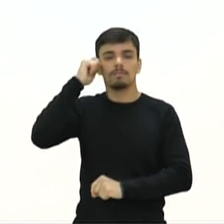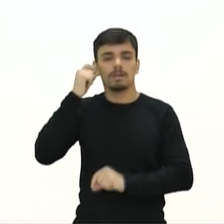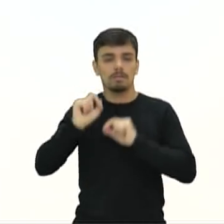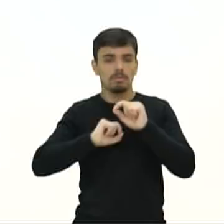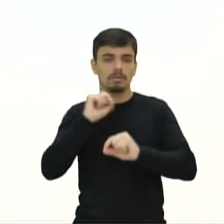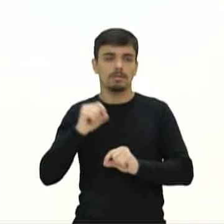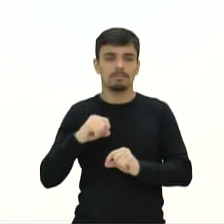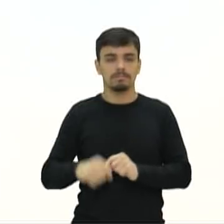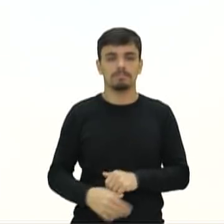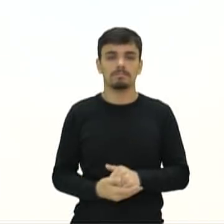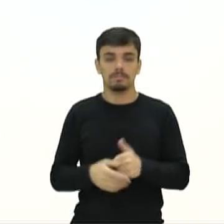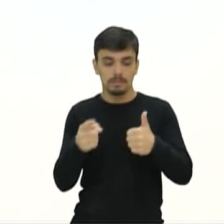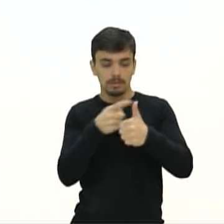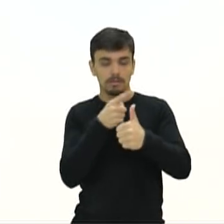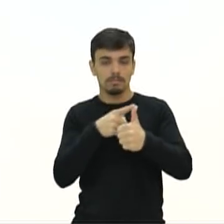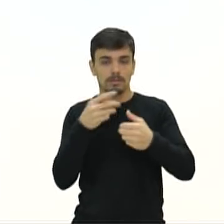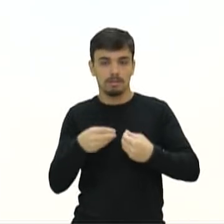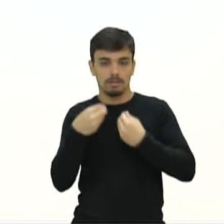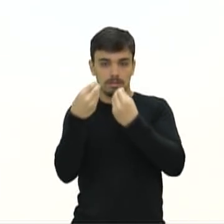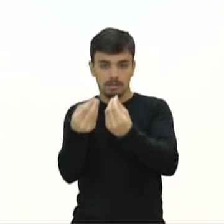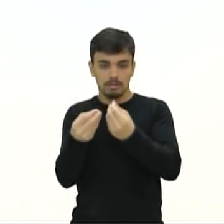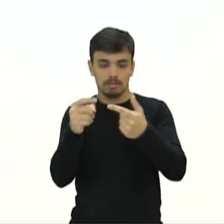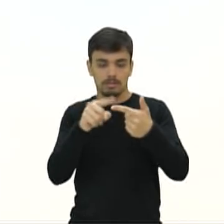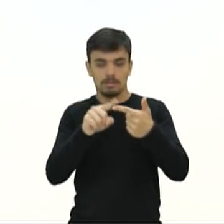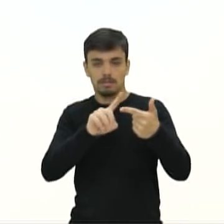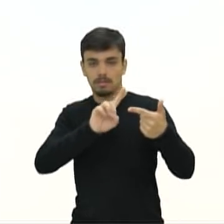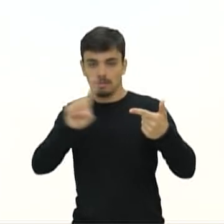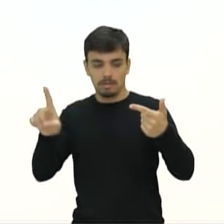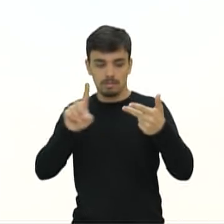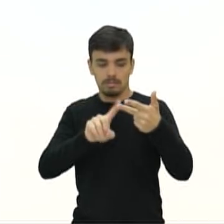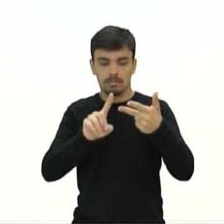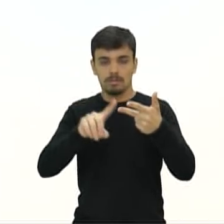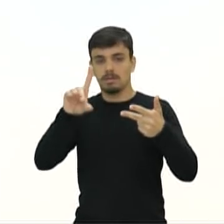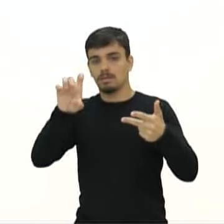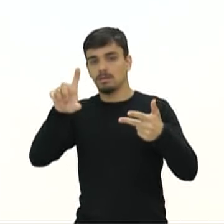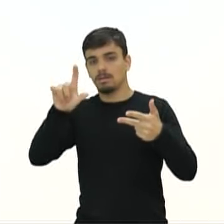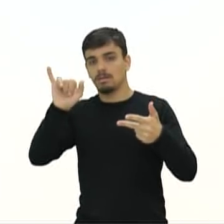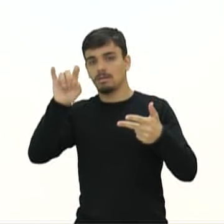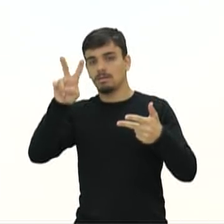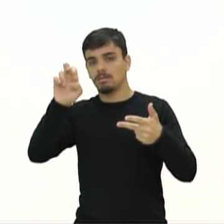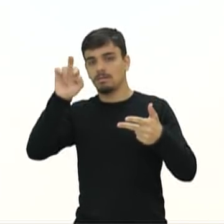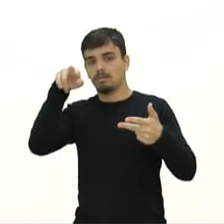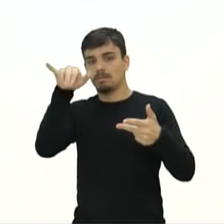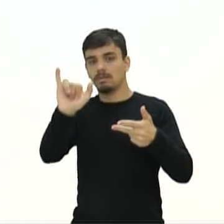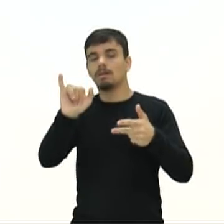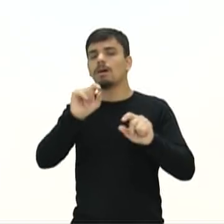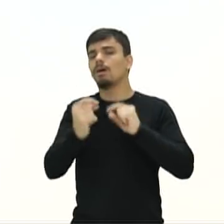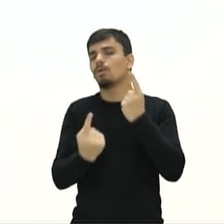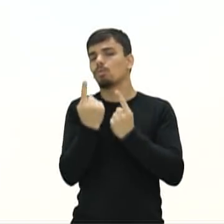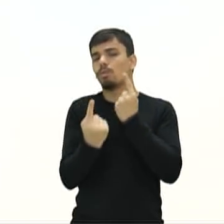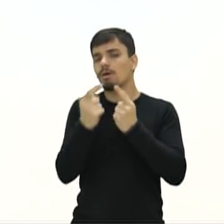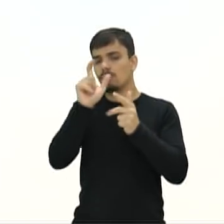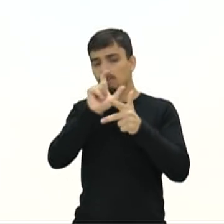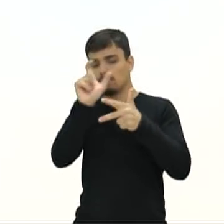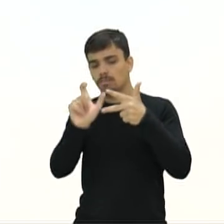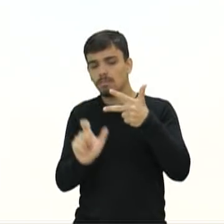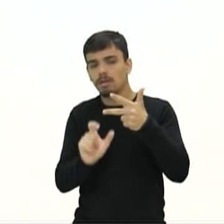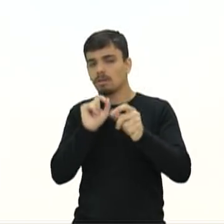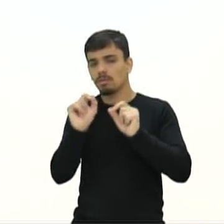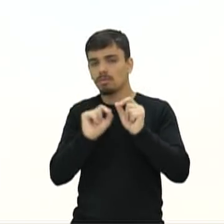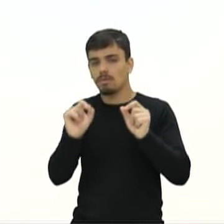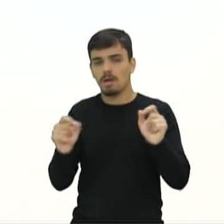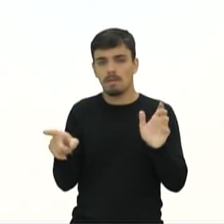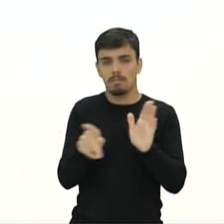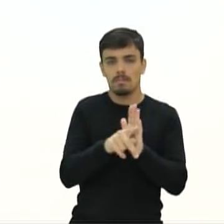primeira ali, entrega, a segunda não e a terceira delivery. Qual dessas aqui não está